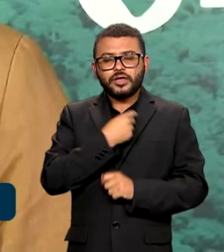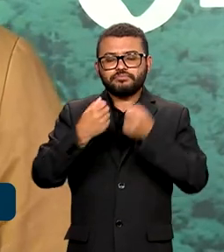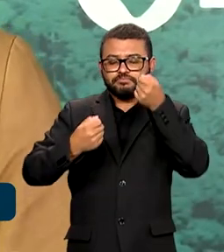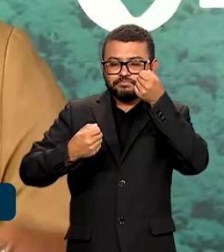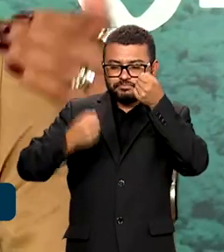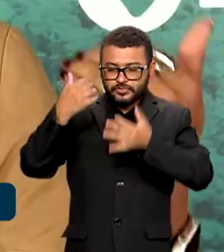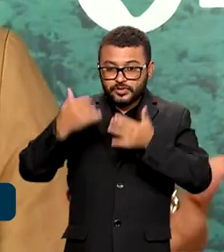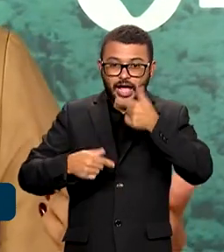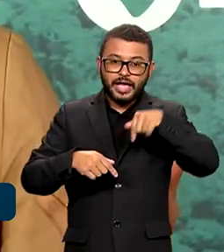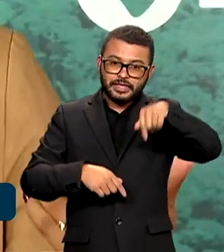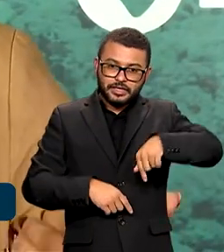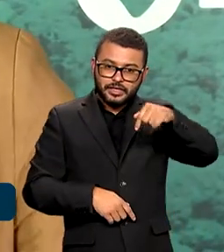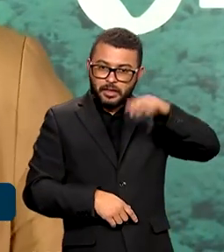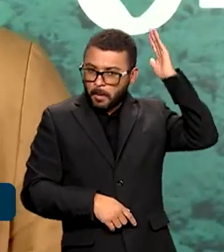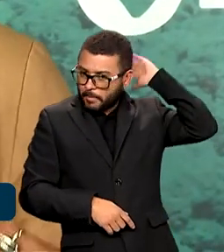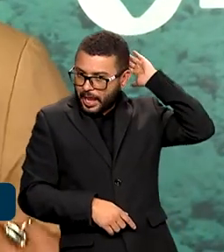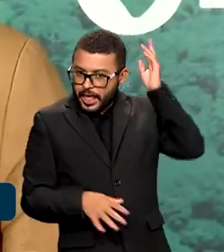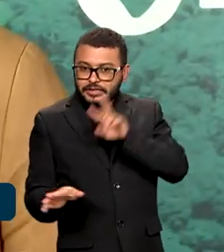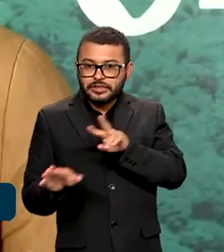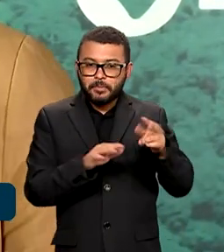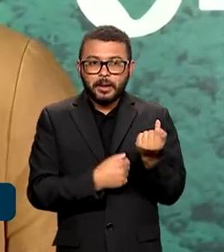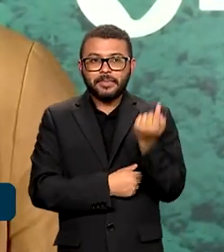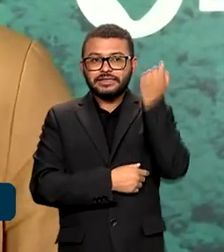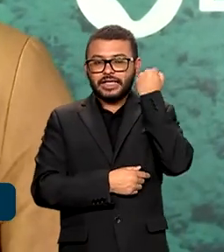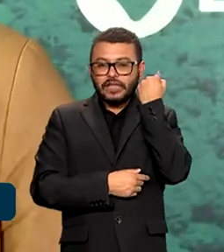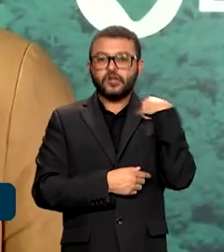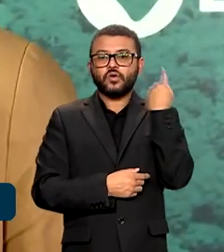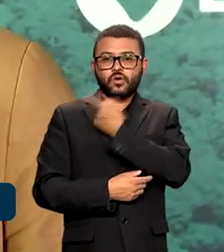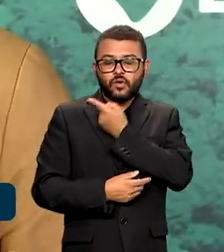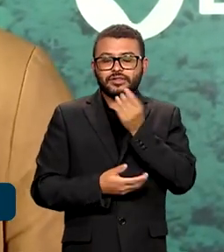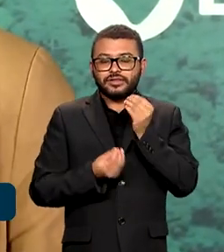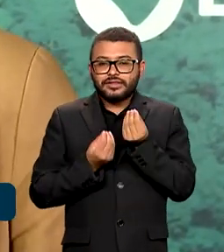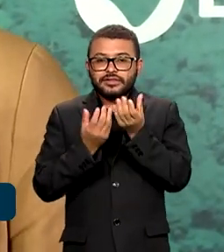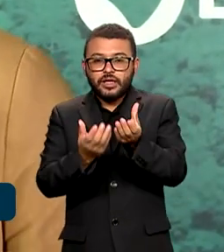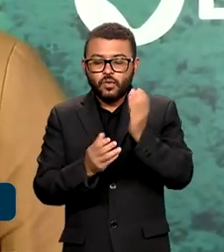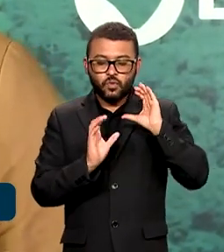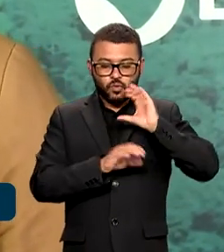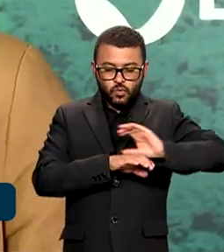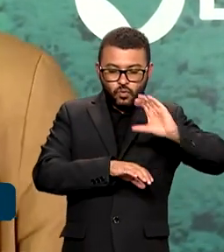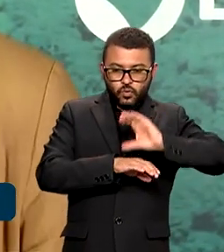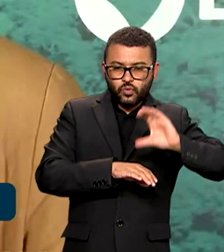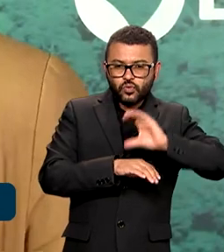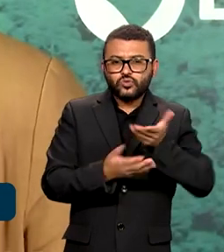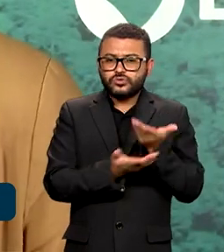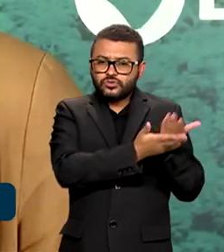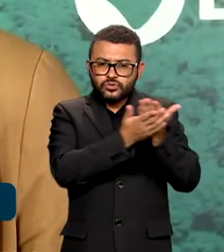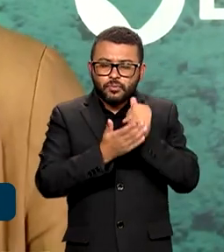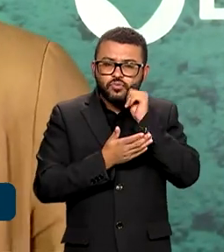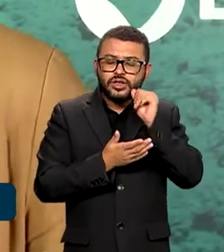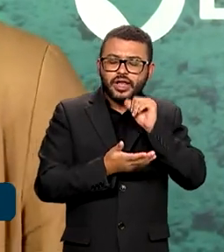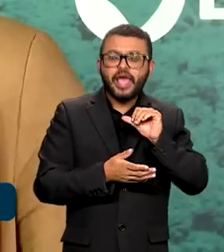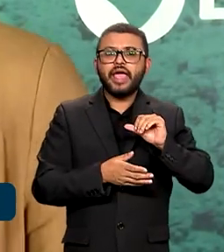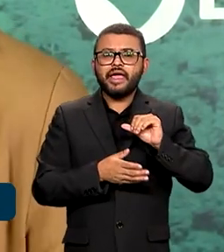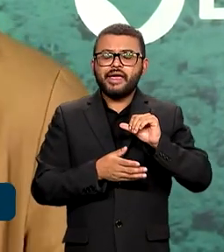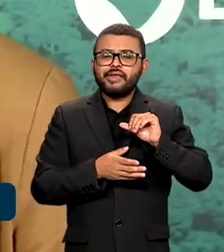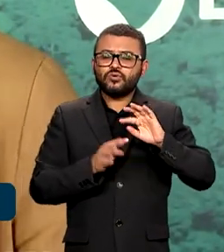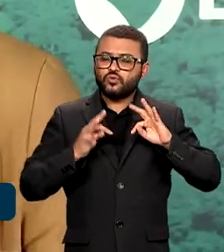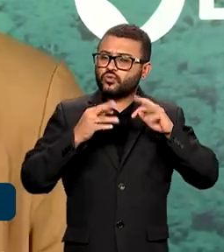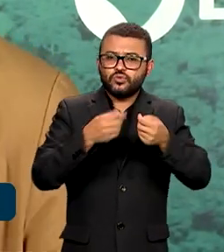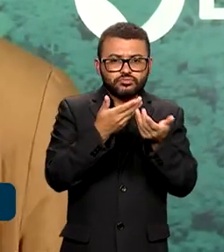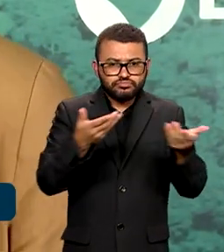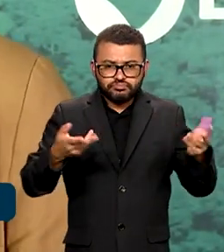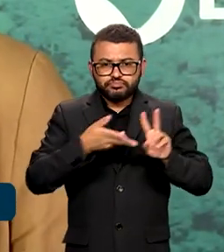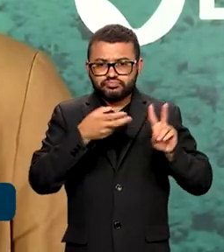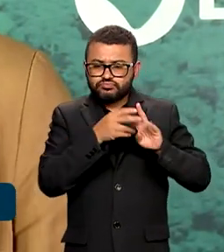a Belém na semana passada, a gente trouxe educação, né, bolsas de estudos para as mulheres quilombolas, ciganas e indígenas. E essa semana, aqui